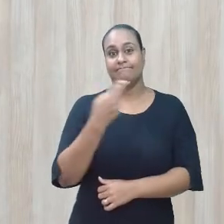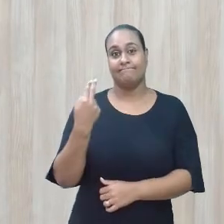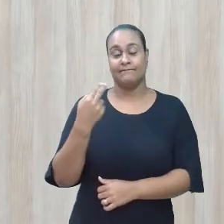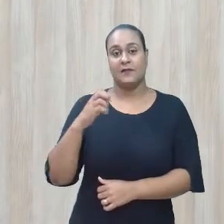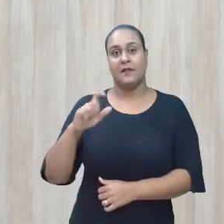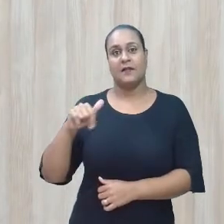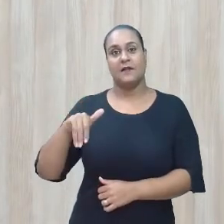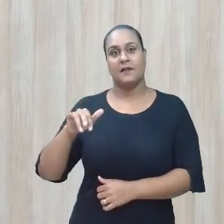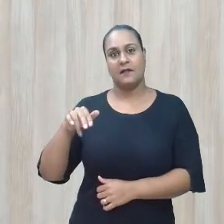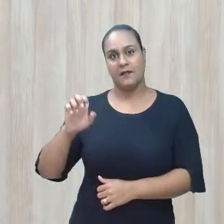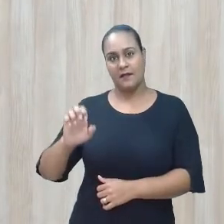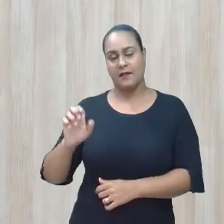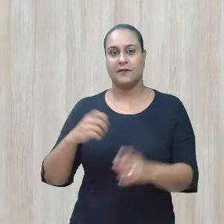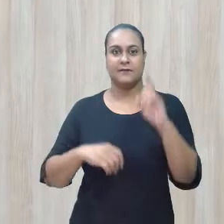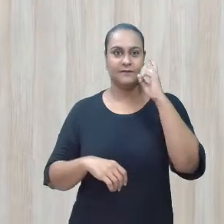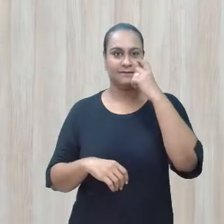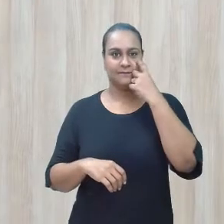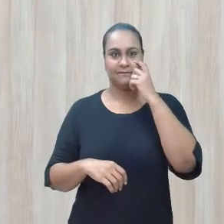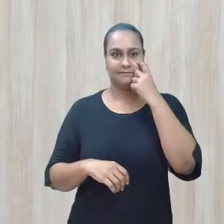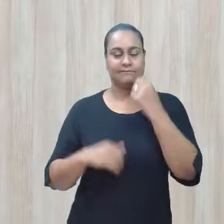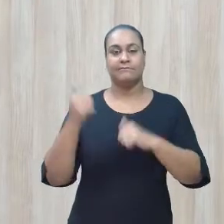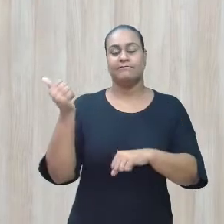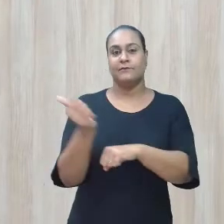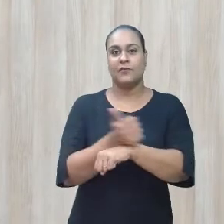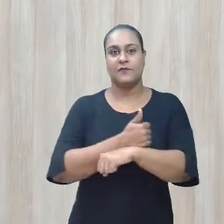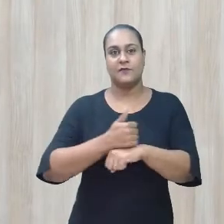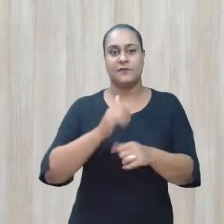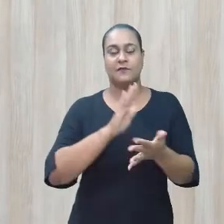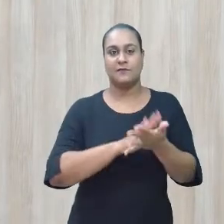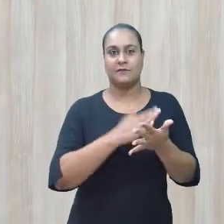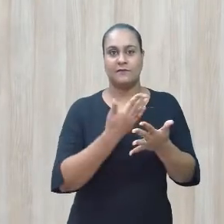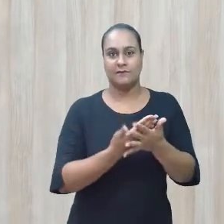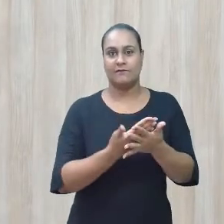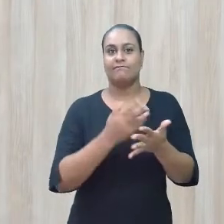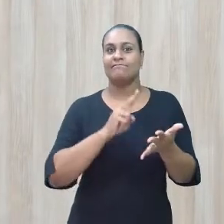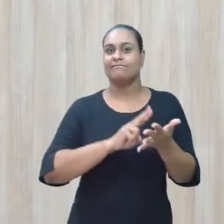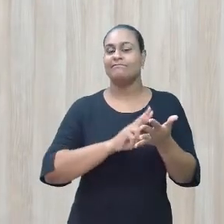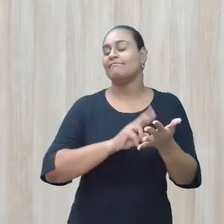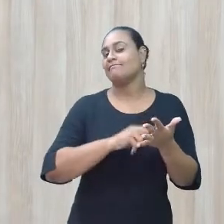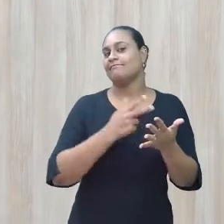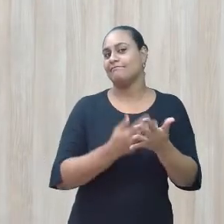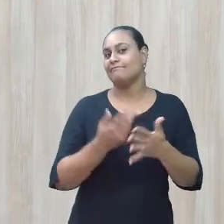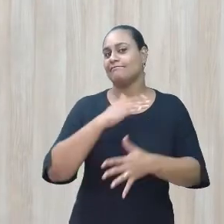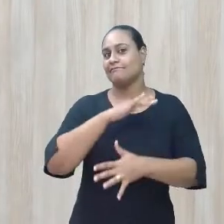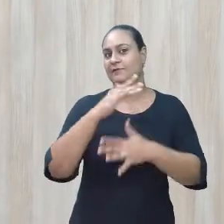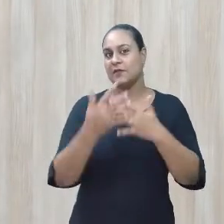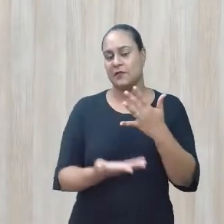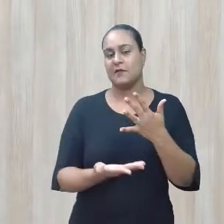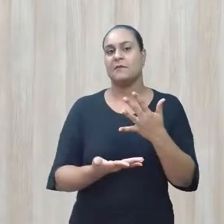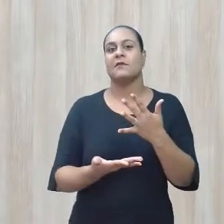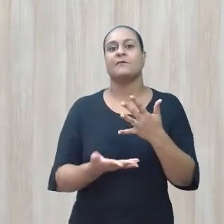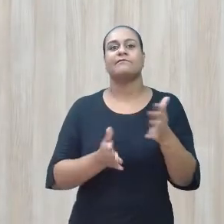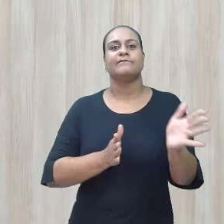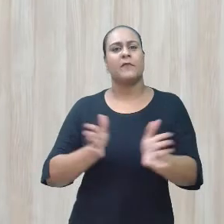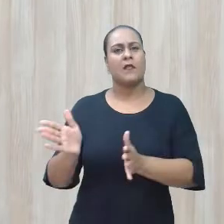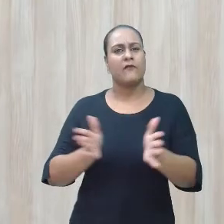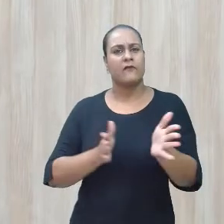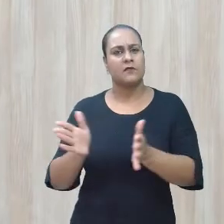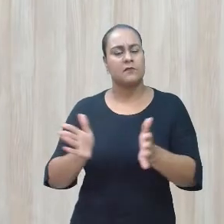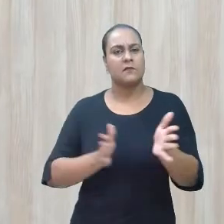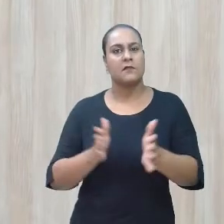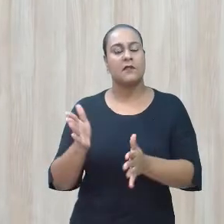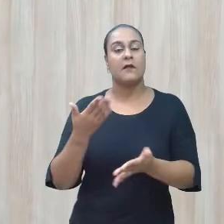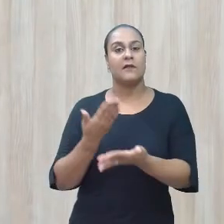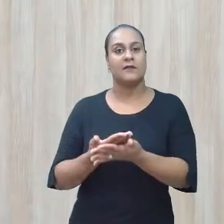né? Enfim, faz um trabalho fundamental para que nossas aulas cheguem a todos e todas. Nossa aula,